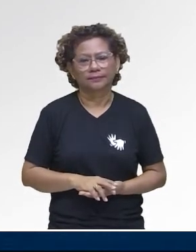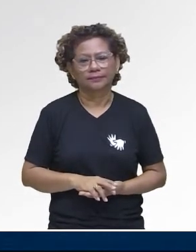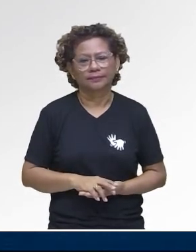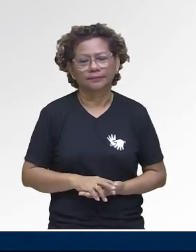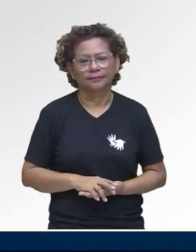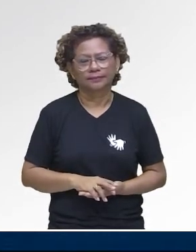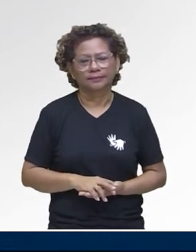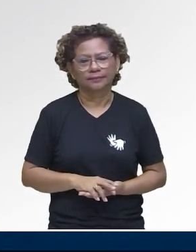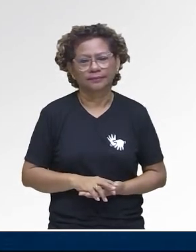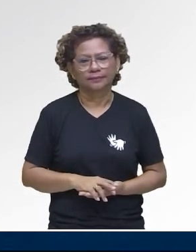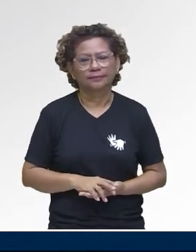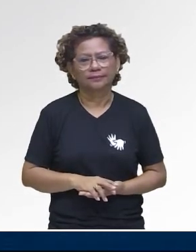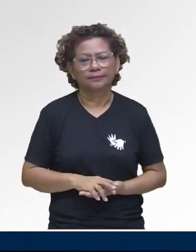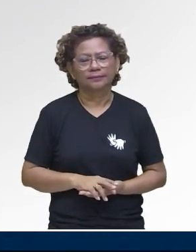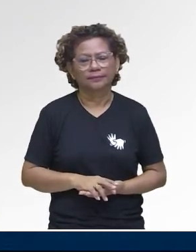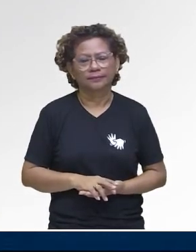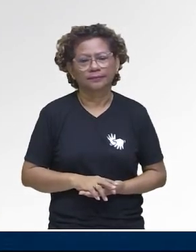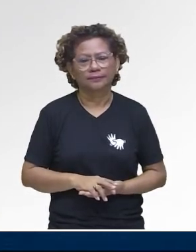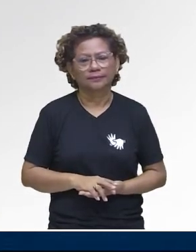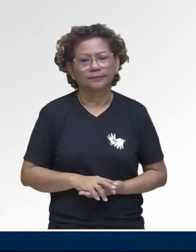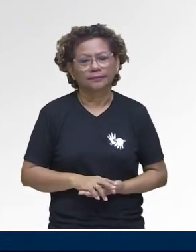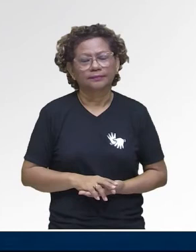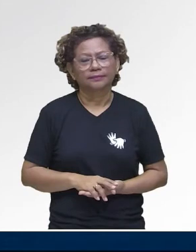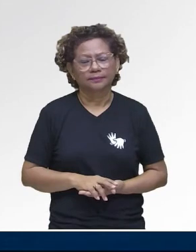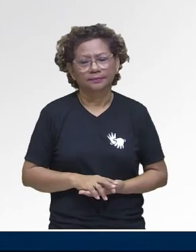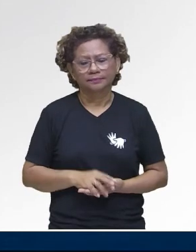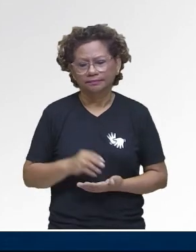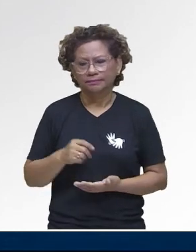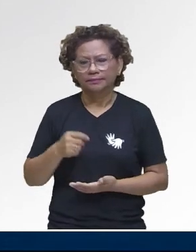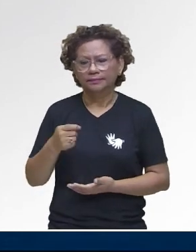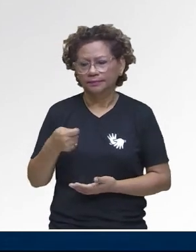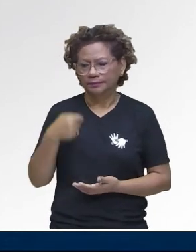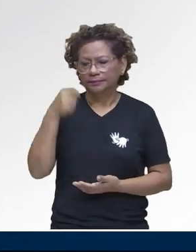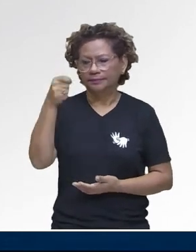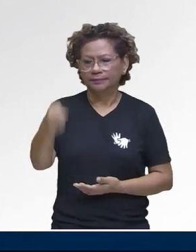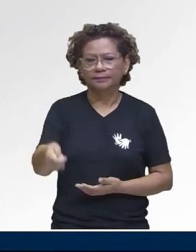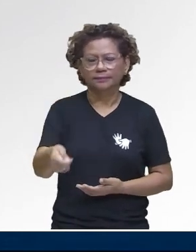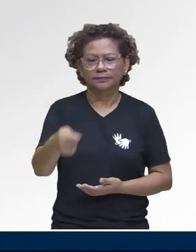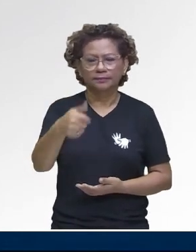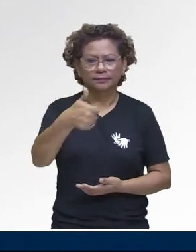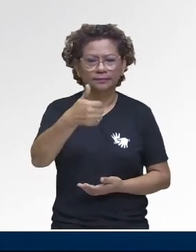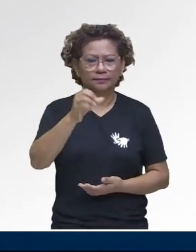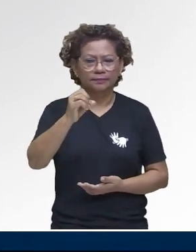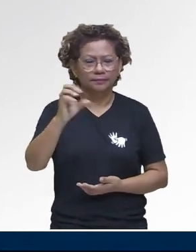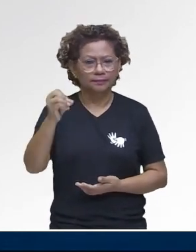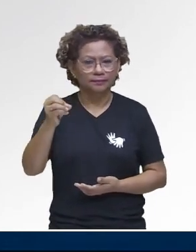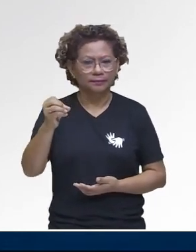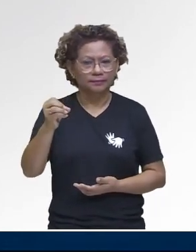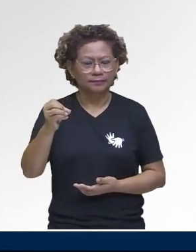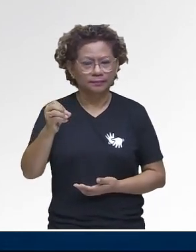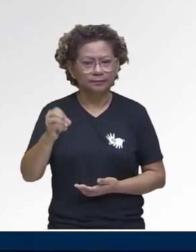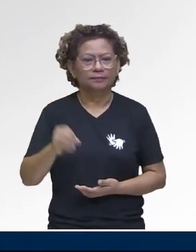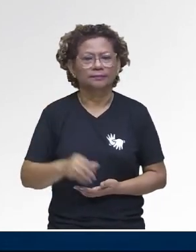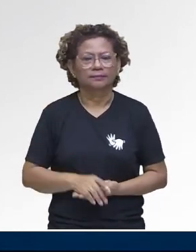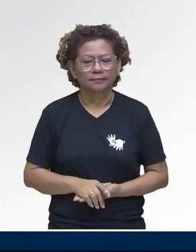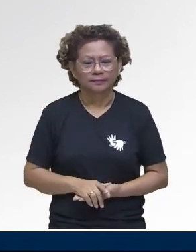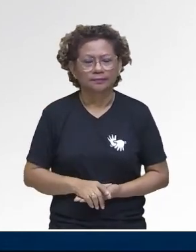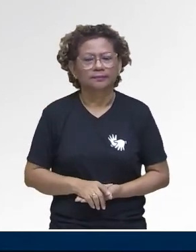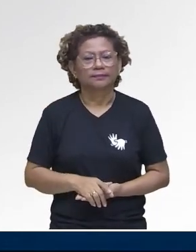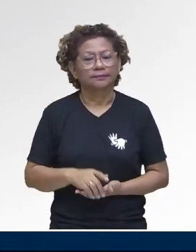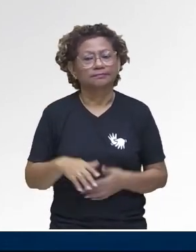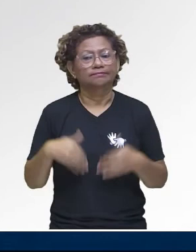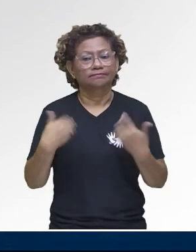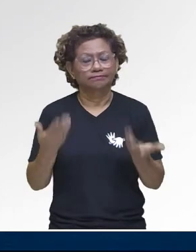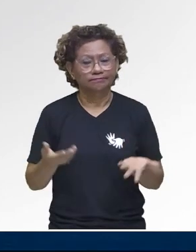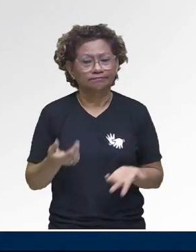87,36, que a gente diz assim, com uma cédula de R$100. Ou seja, olha só, um valor inteiro,